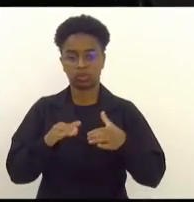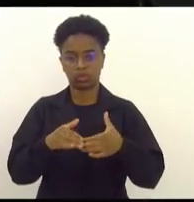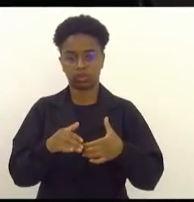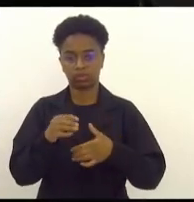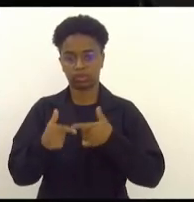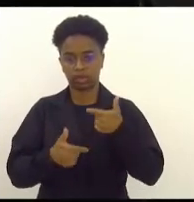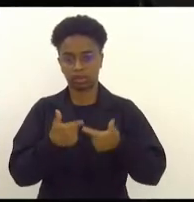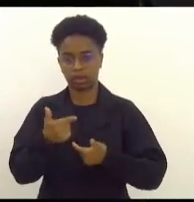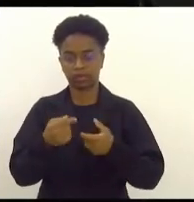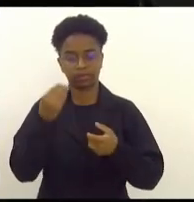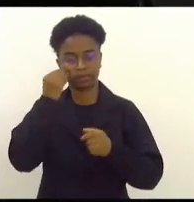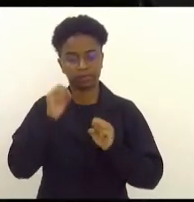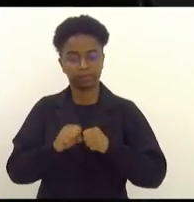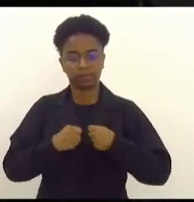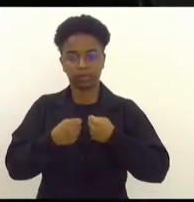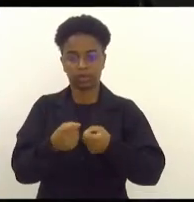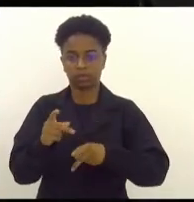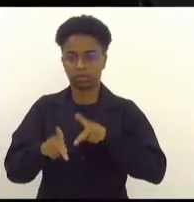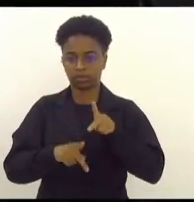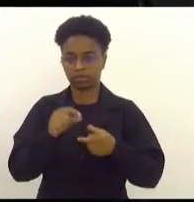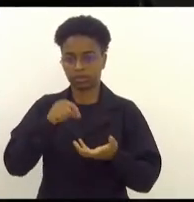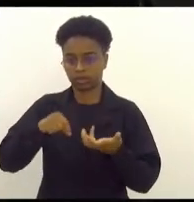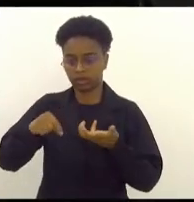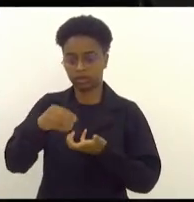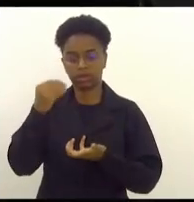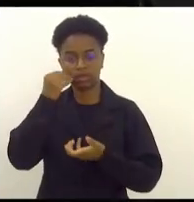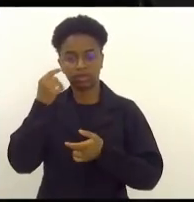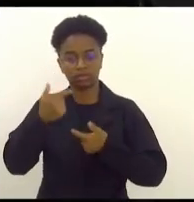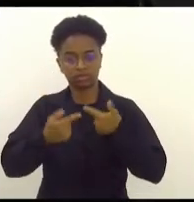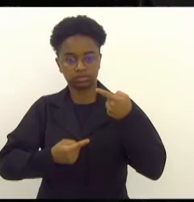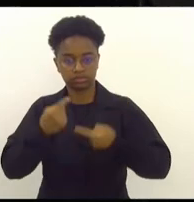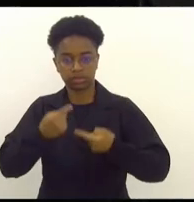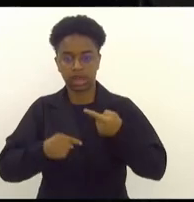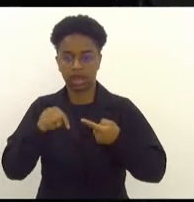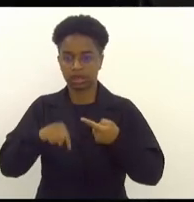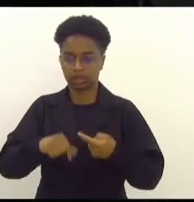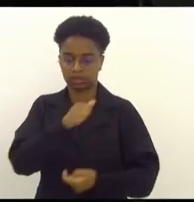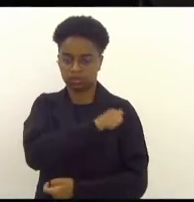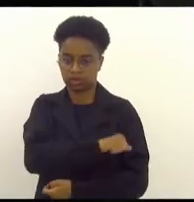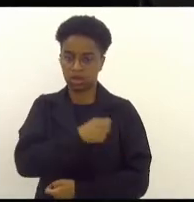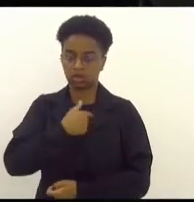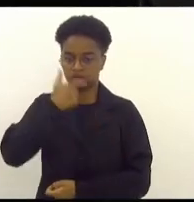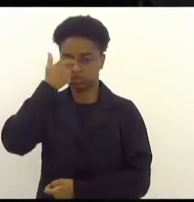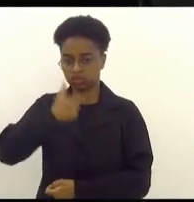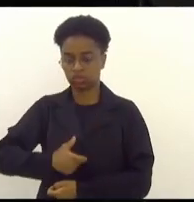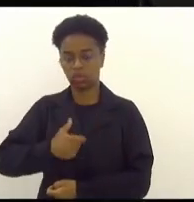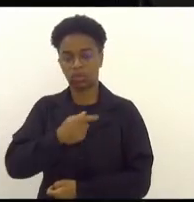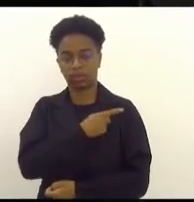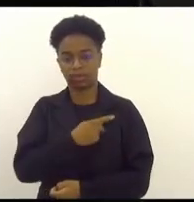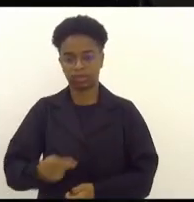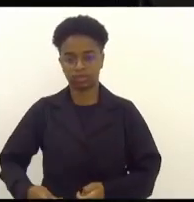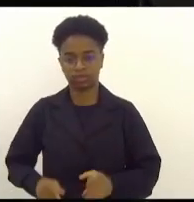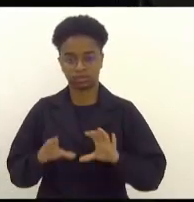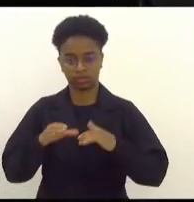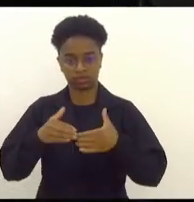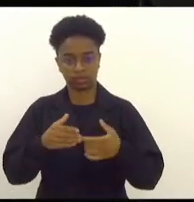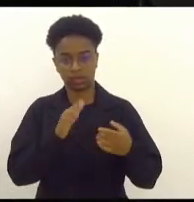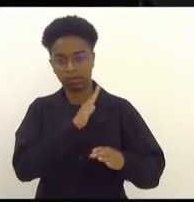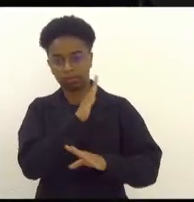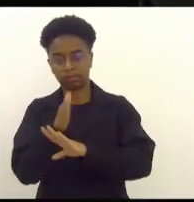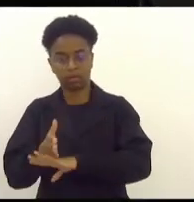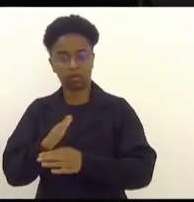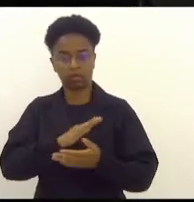quilombola para fazer o debate aqui no estado do Rio de Janeiro eu que presido a comissão de combates de discriminações aqui da